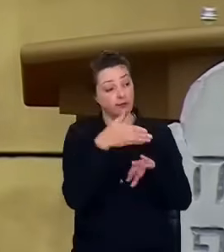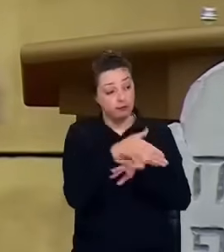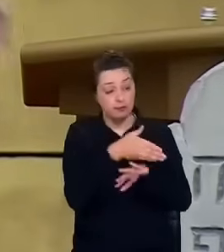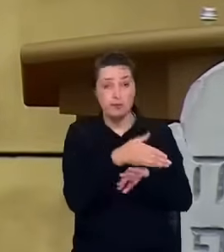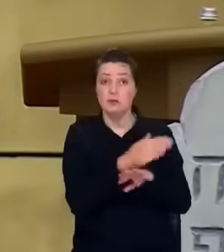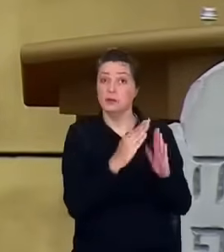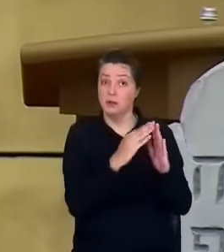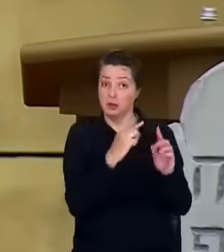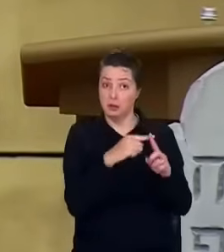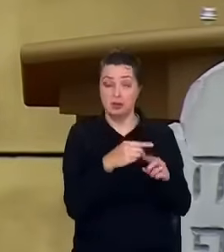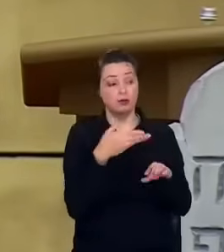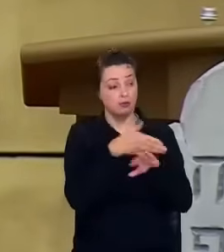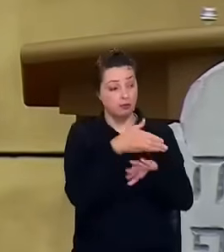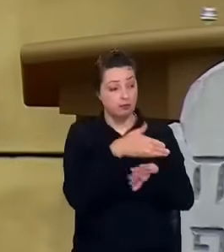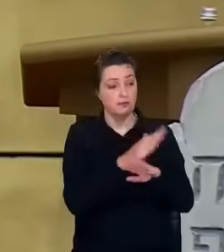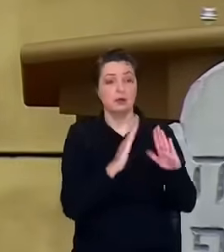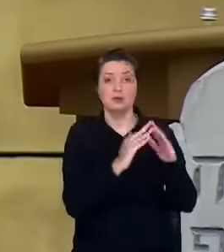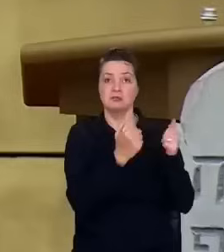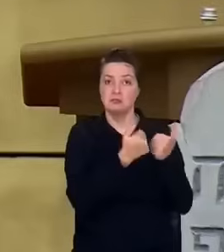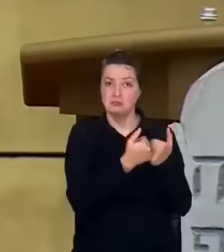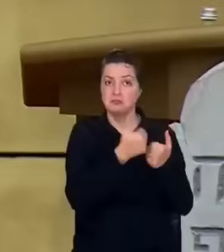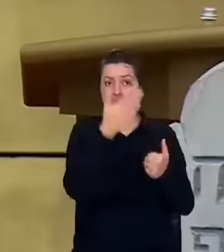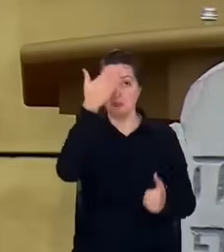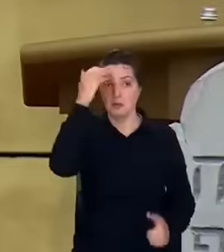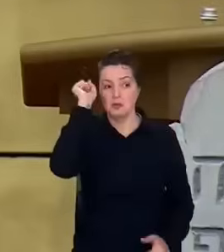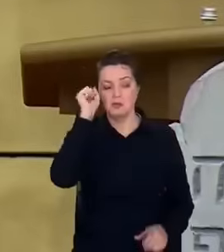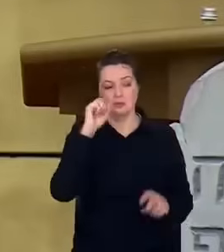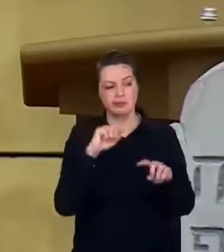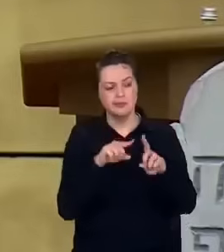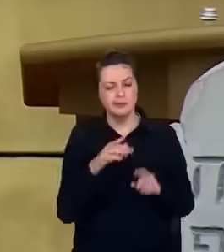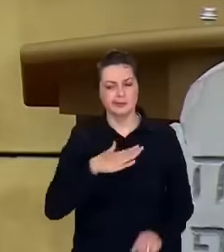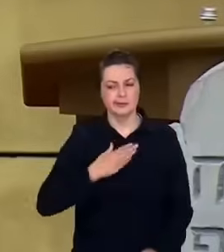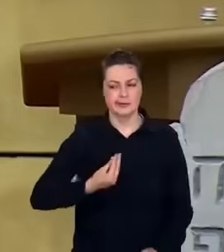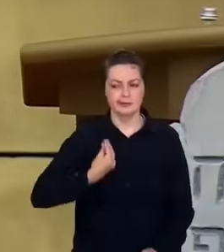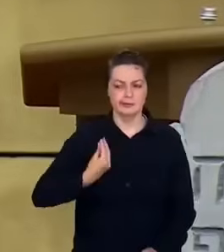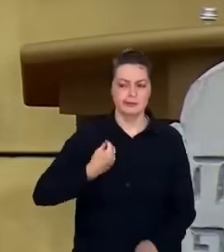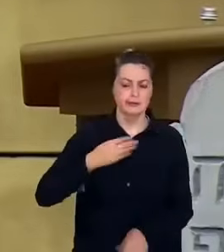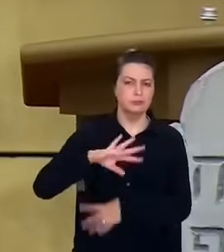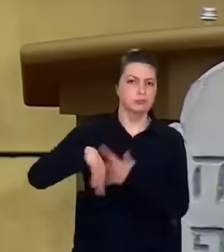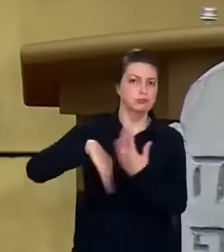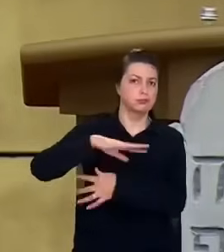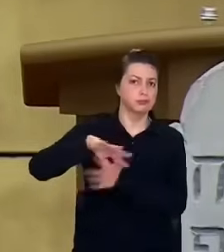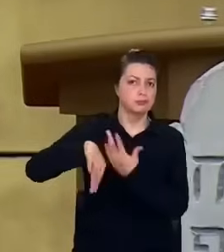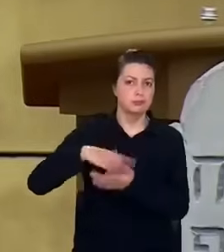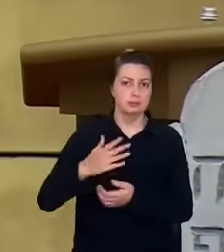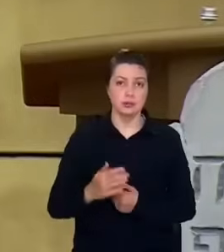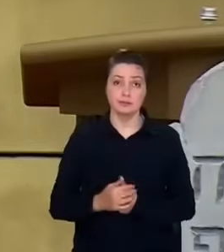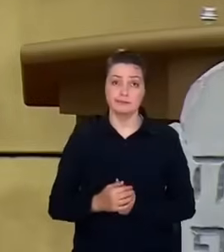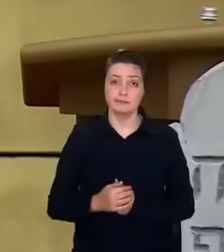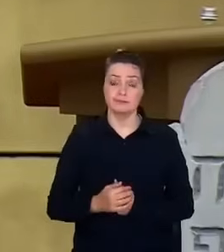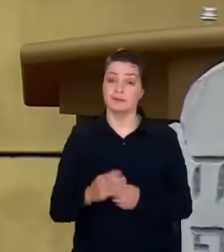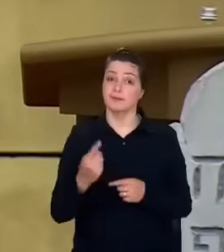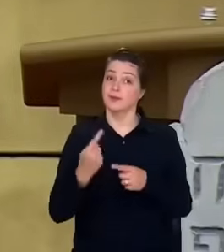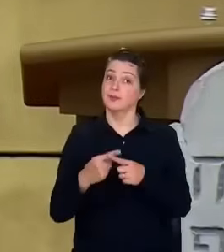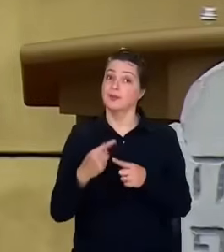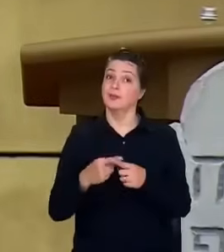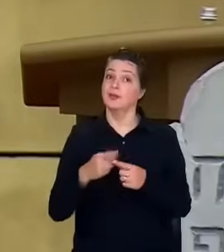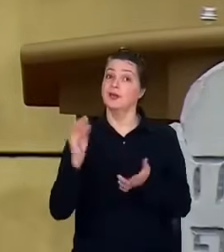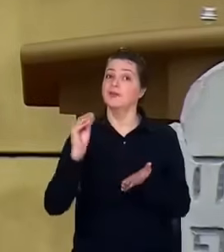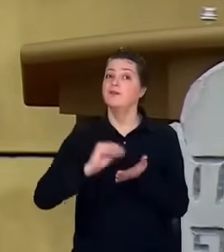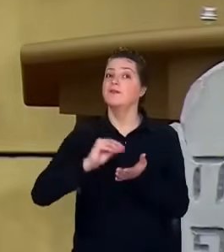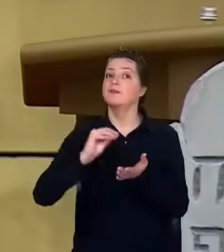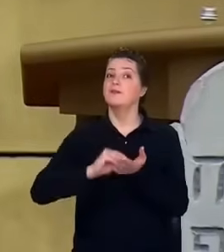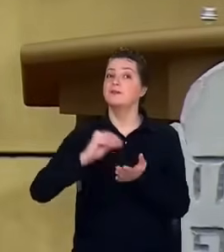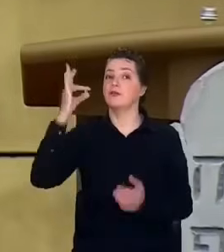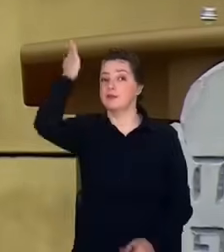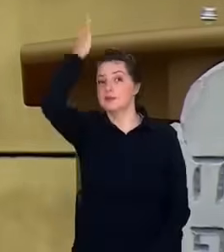membro aqui no templo, mas eu tenho dado cabeçada, só cabeçada. É porque lhe falta a luz da vida,